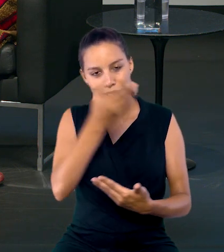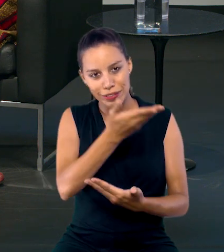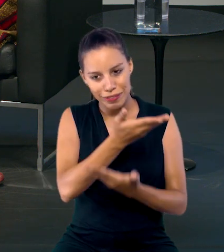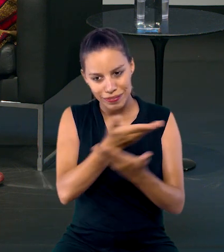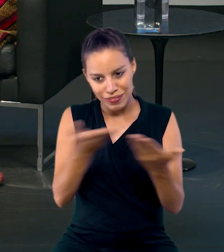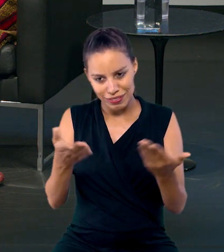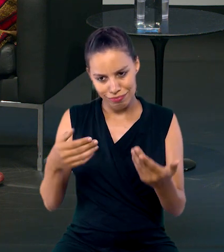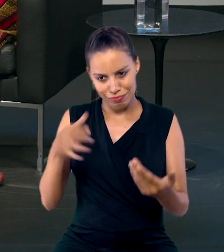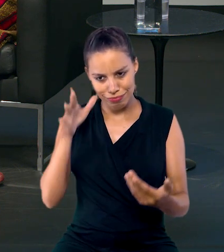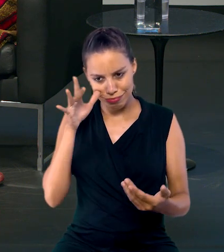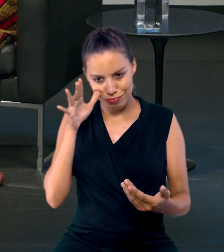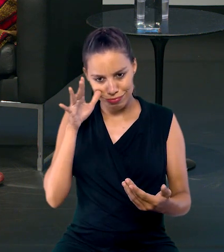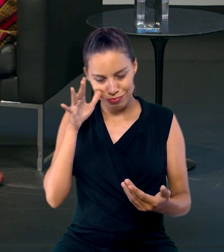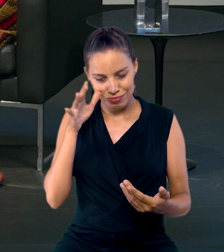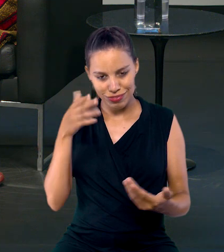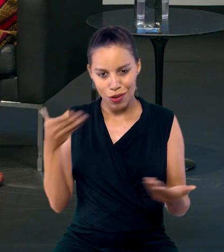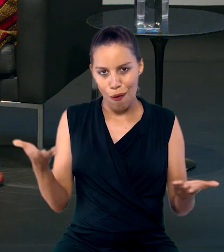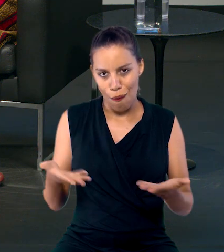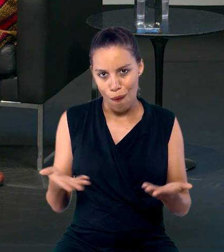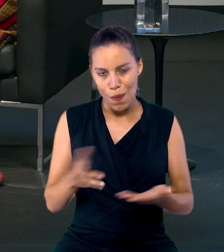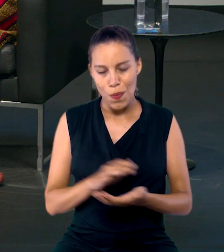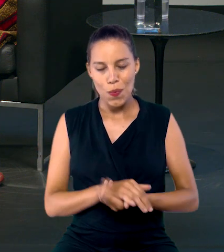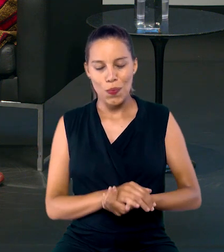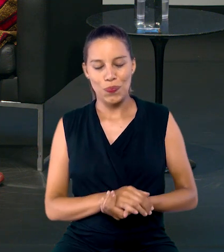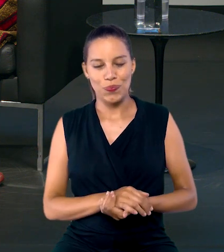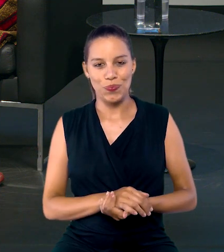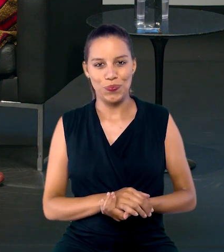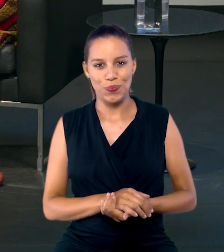vindo conversar com a gente.